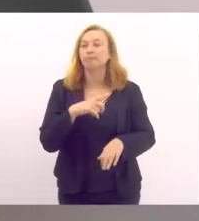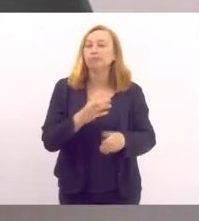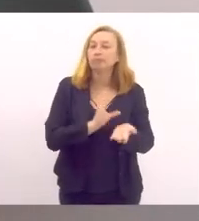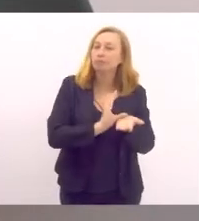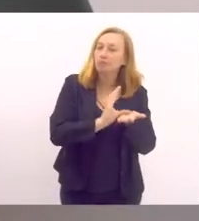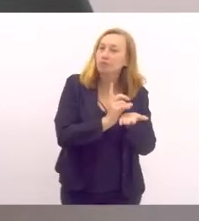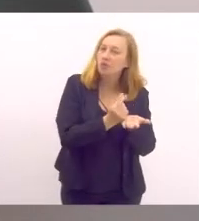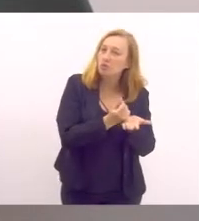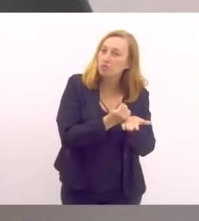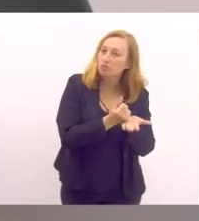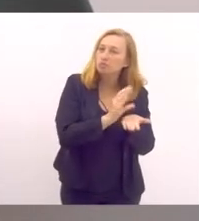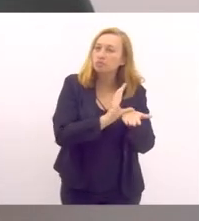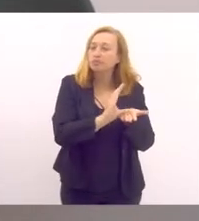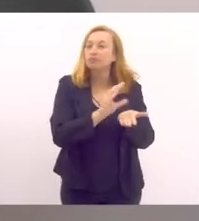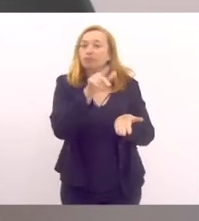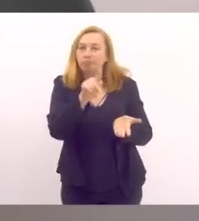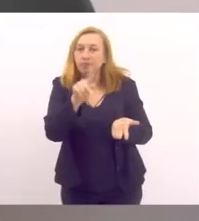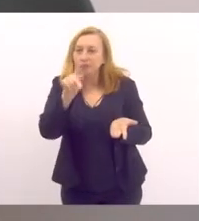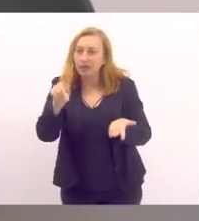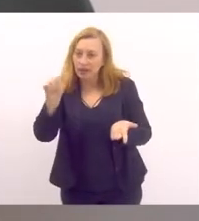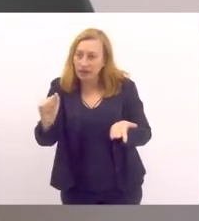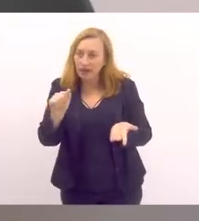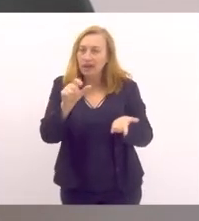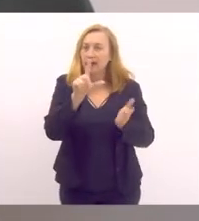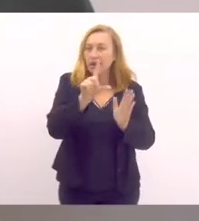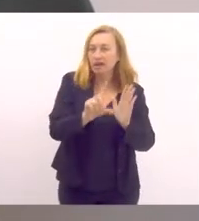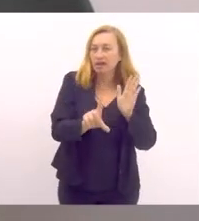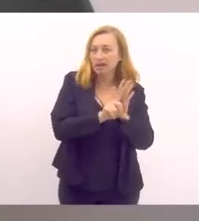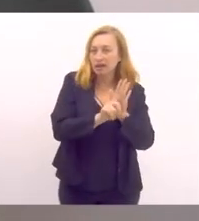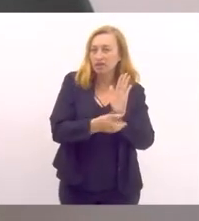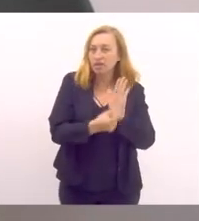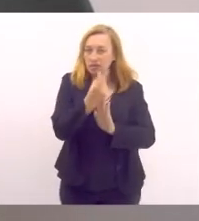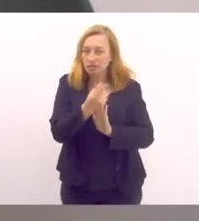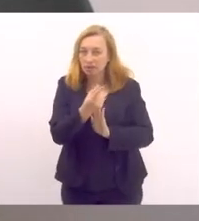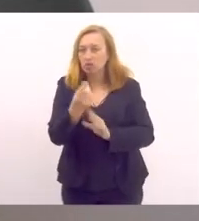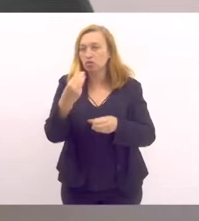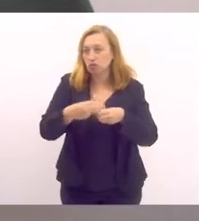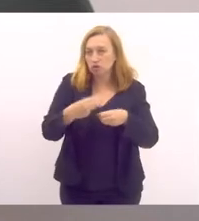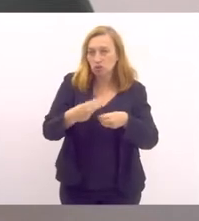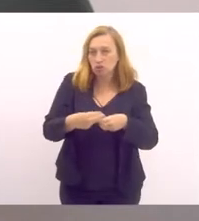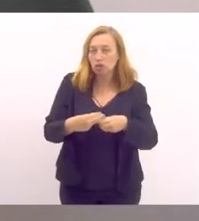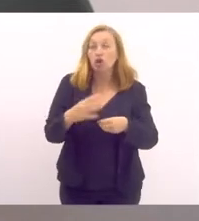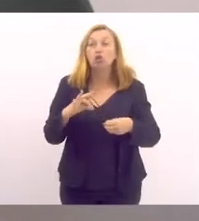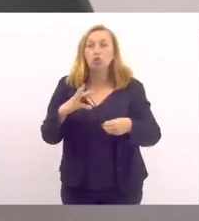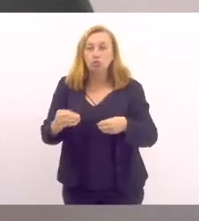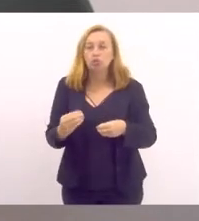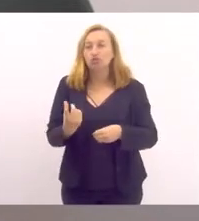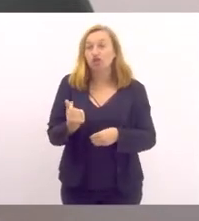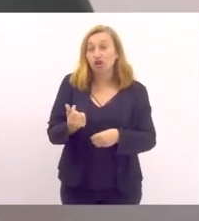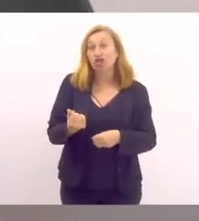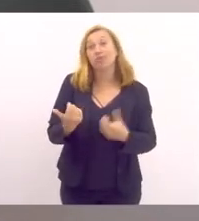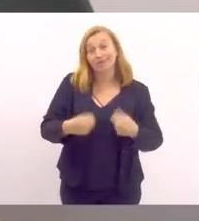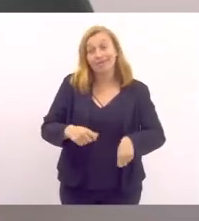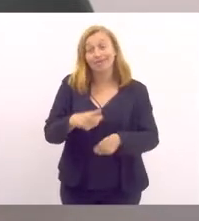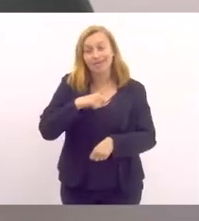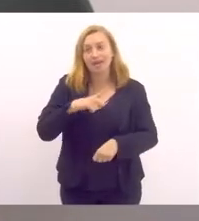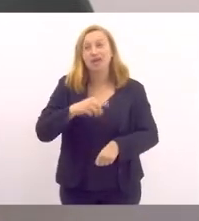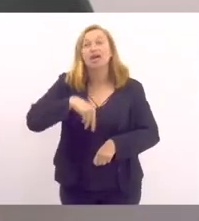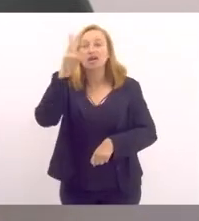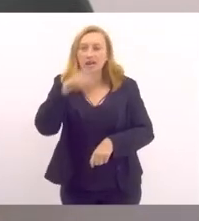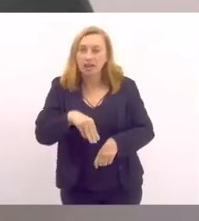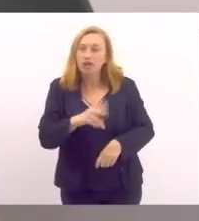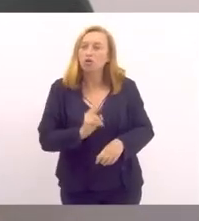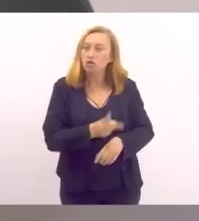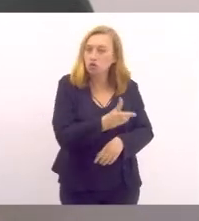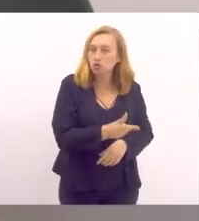lá no PPA, na LDO, alguma do município. Isso tudo gera um custo. Quem mantém hoje o CNPJ